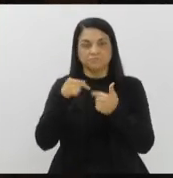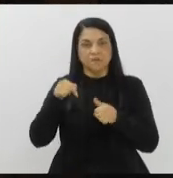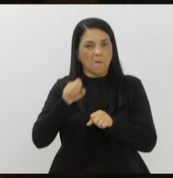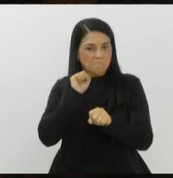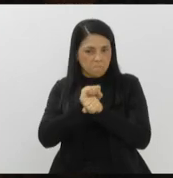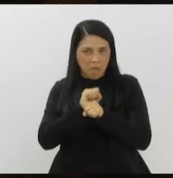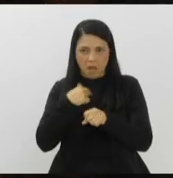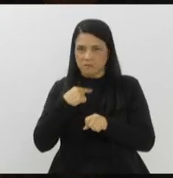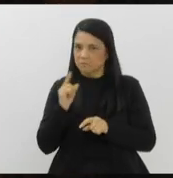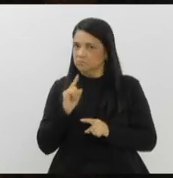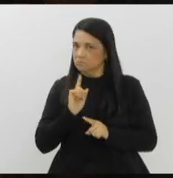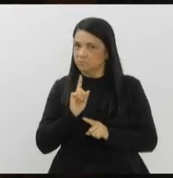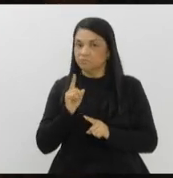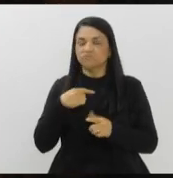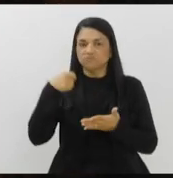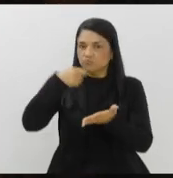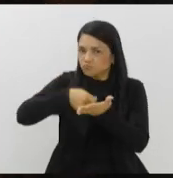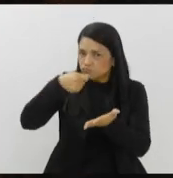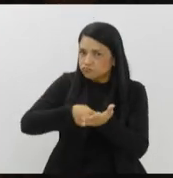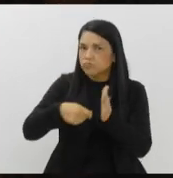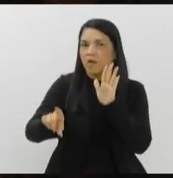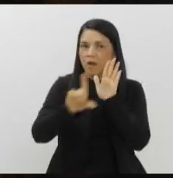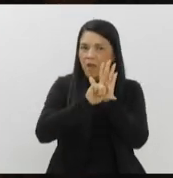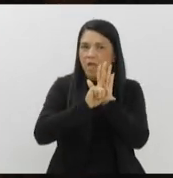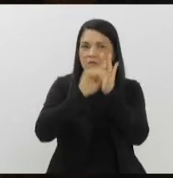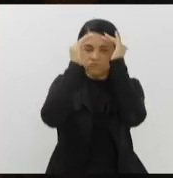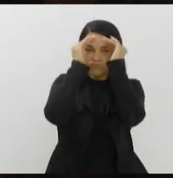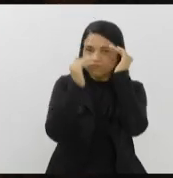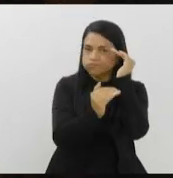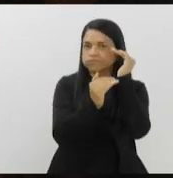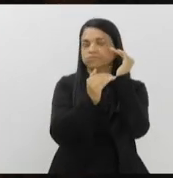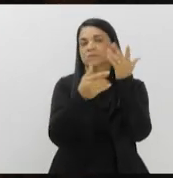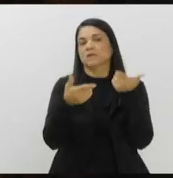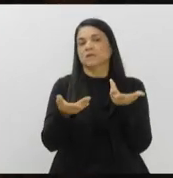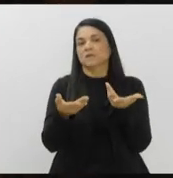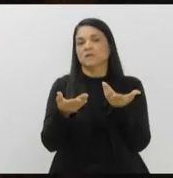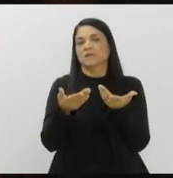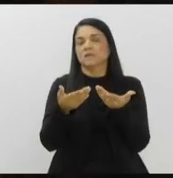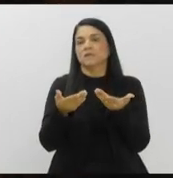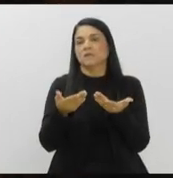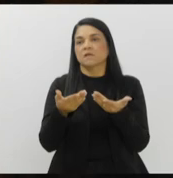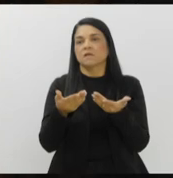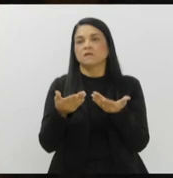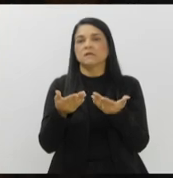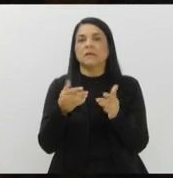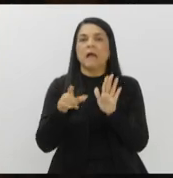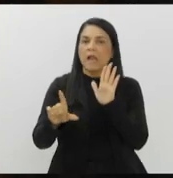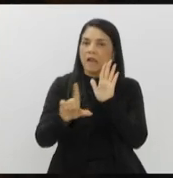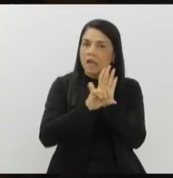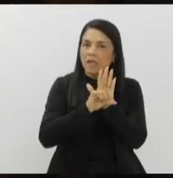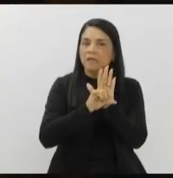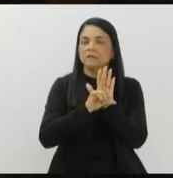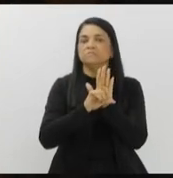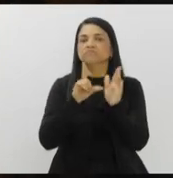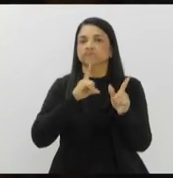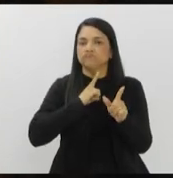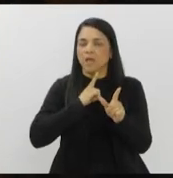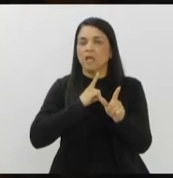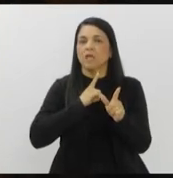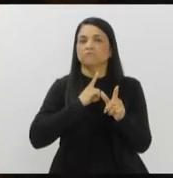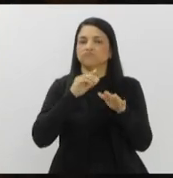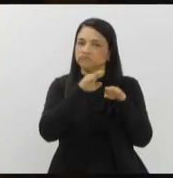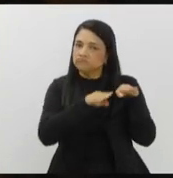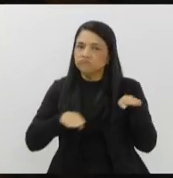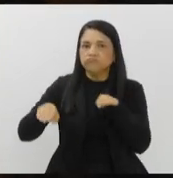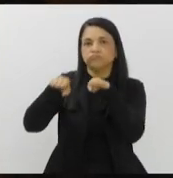está cobrando que essas leis sejam cumpridas, que saiam do papel e que essas leis tenham esse recorte de gênero, para a gente fortalecer